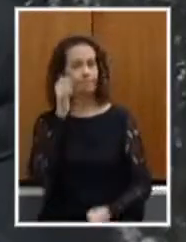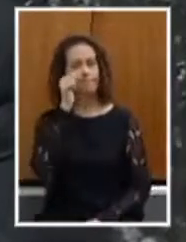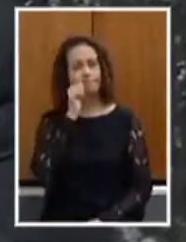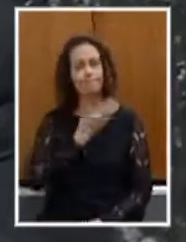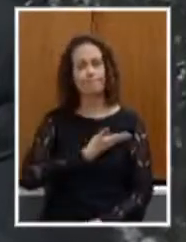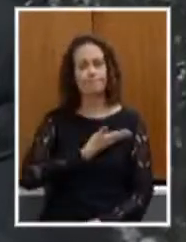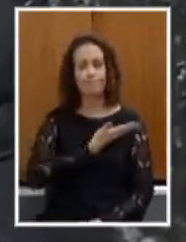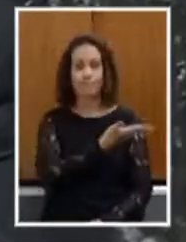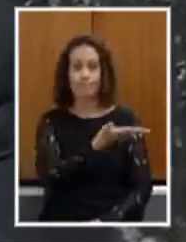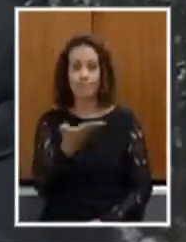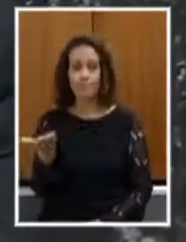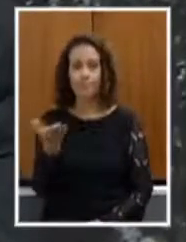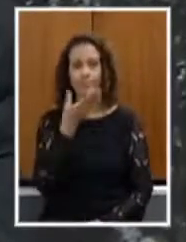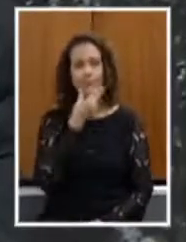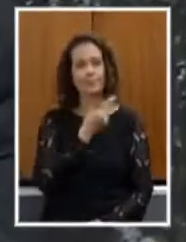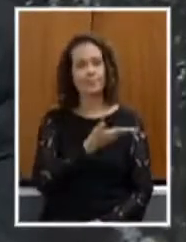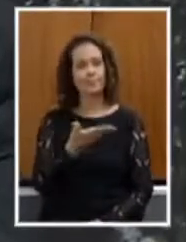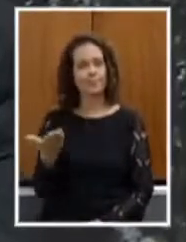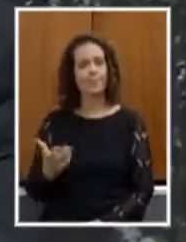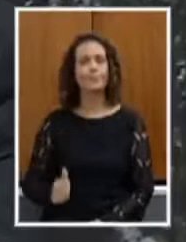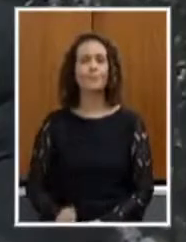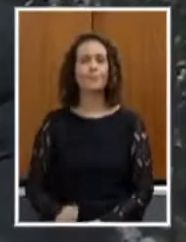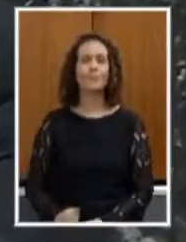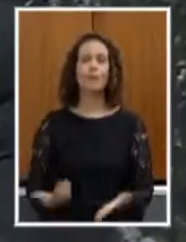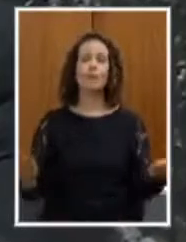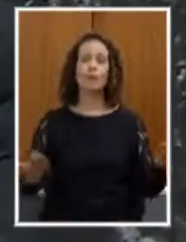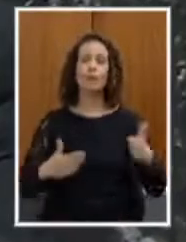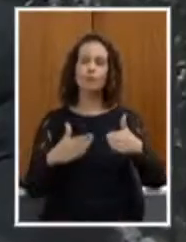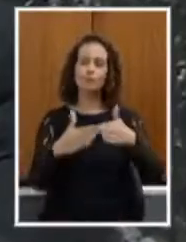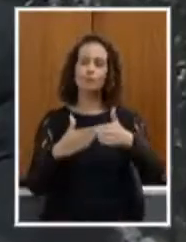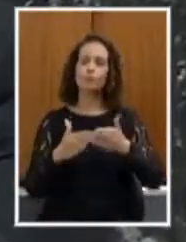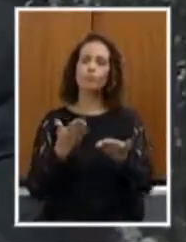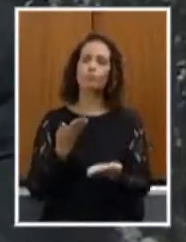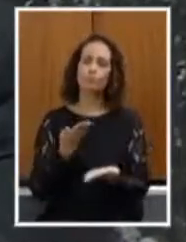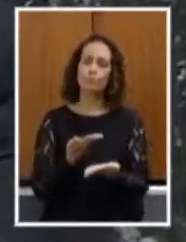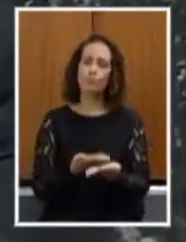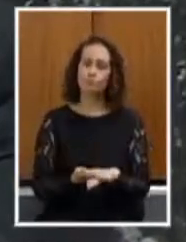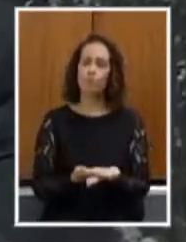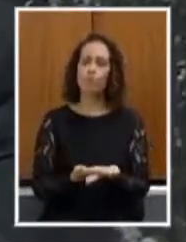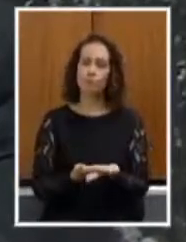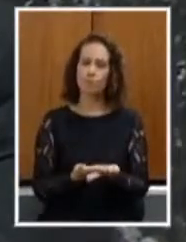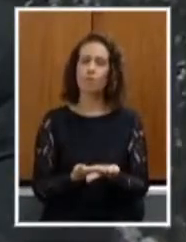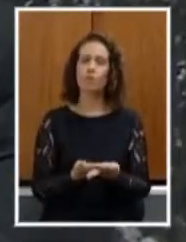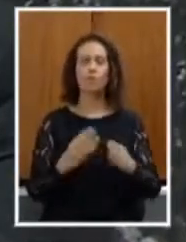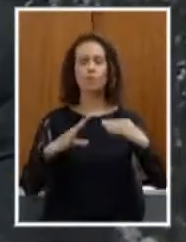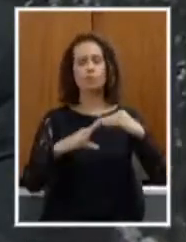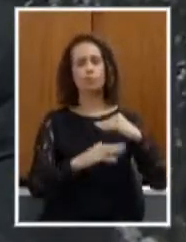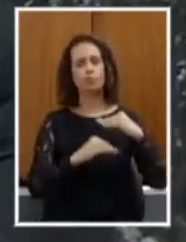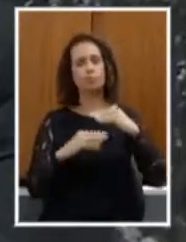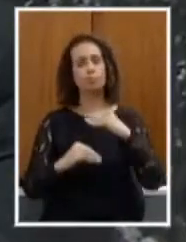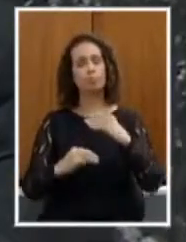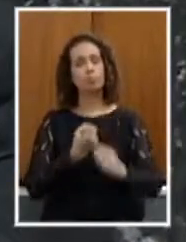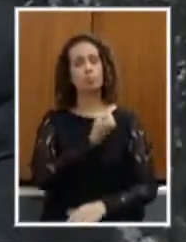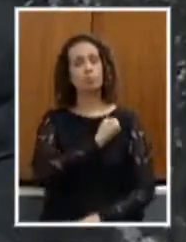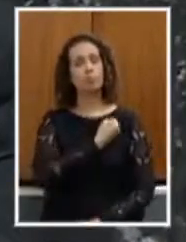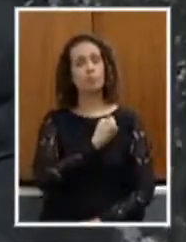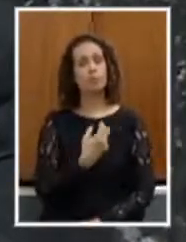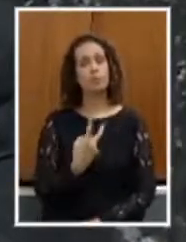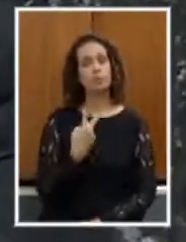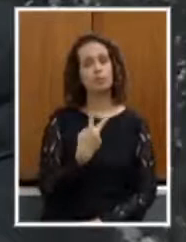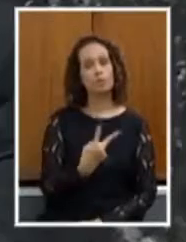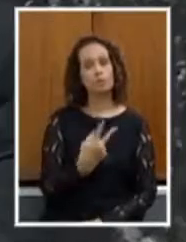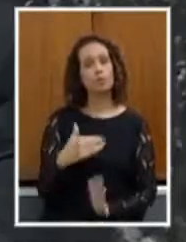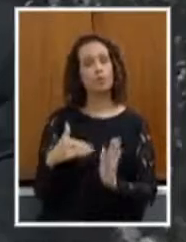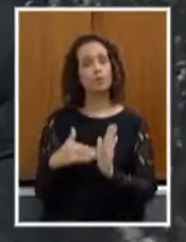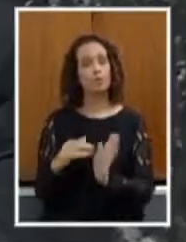Caros colegas deputados, faço aqui o encaminhamento das emendas de 2